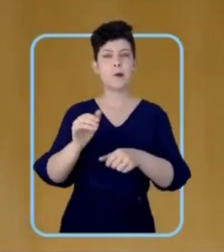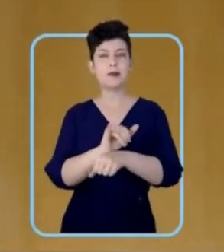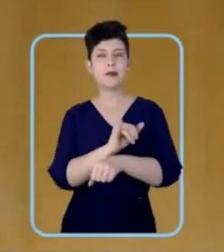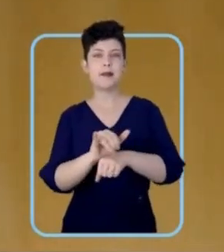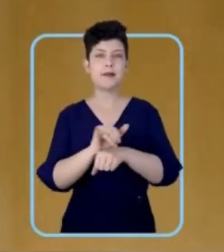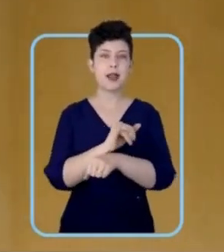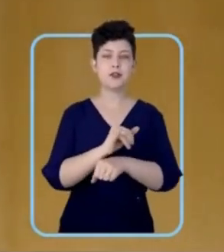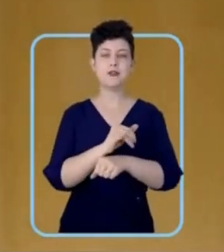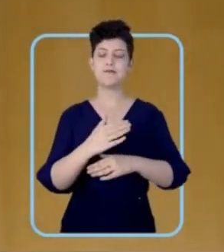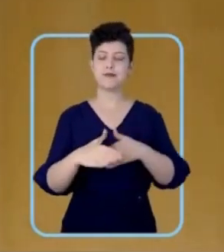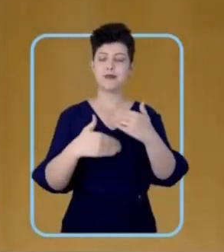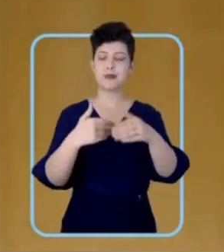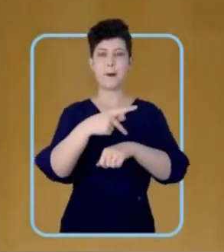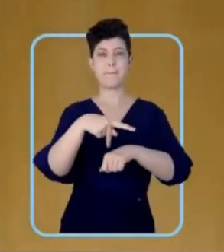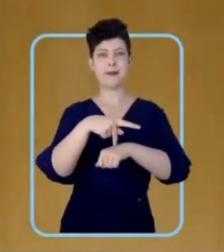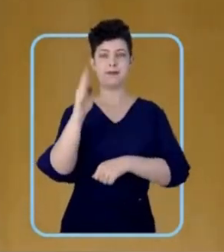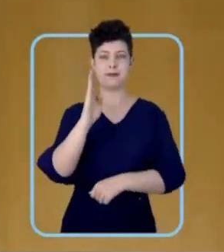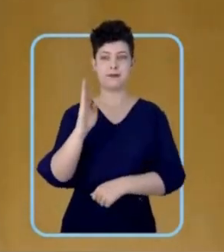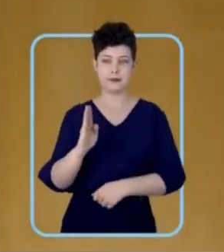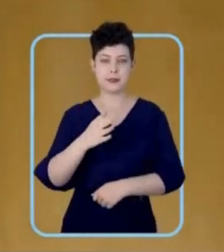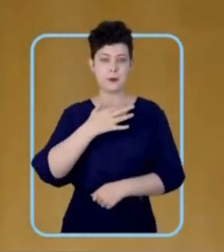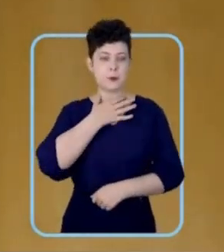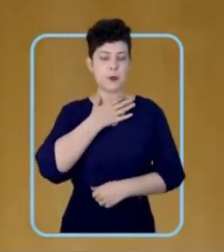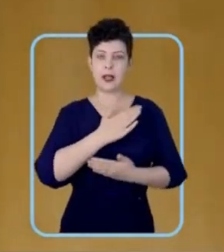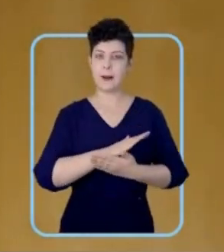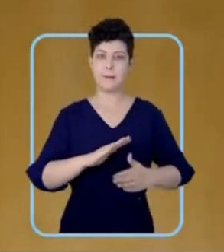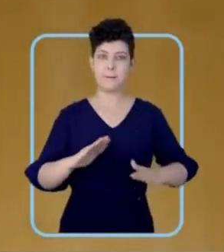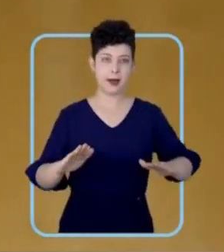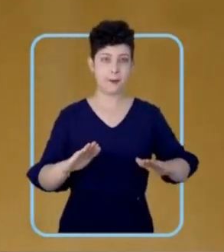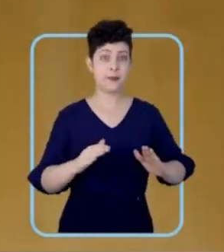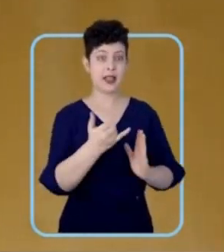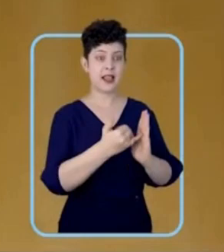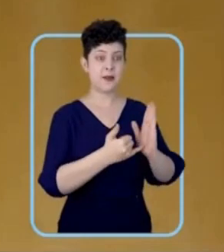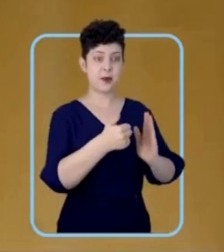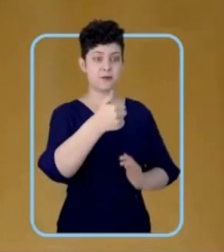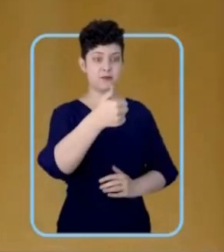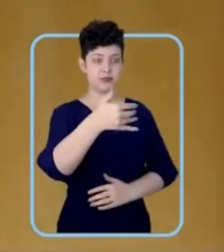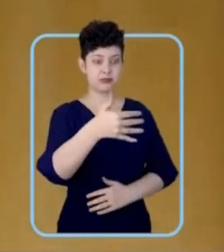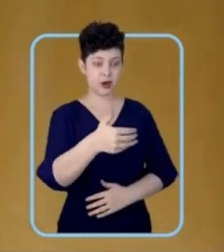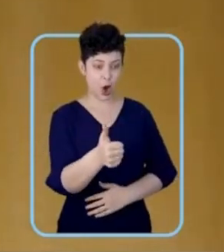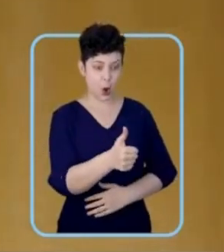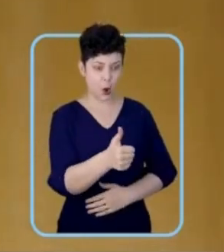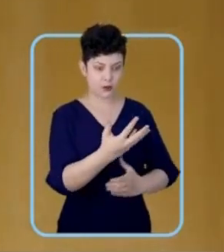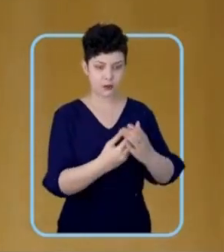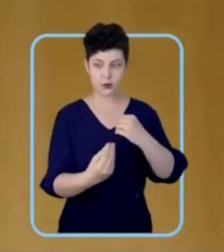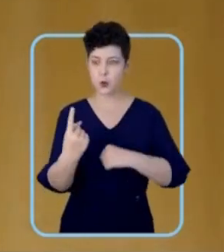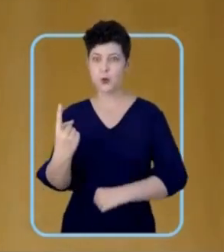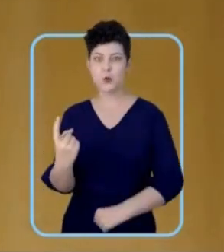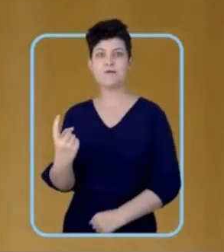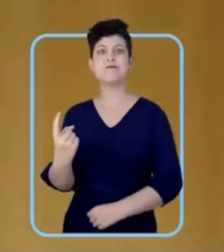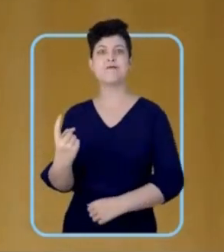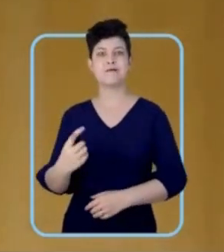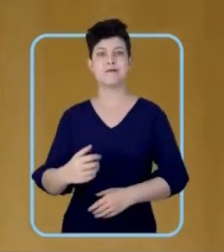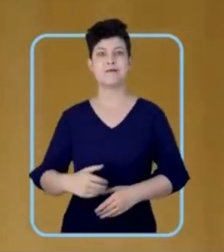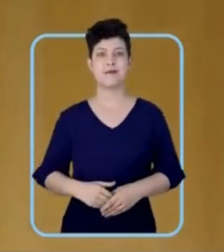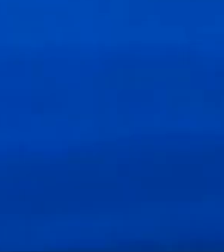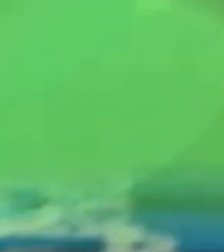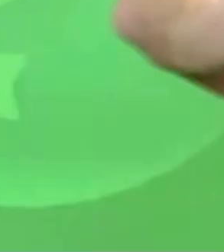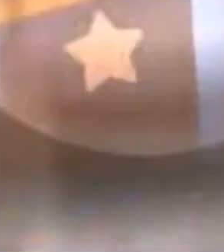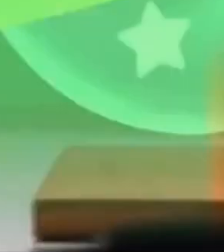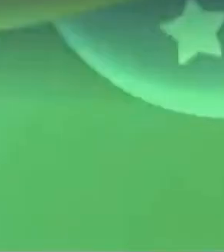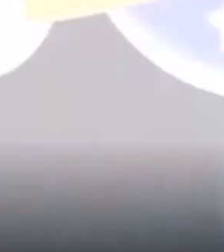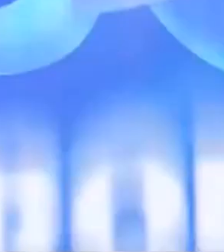solução pro nosso país voltar a crescer e tirar você do aperto. Acabar com 11 tributos federais e substituir por um imposto só.